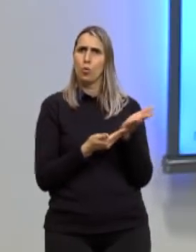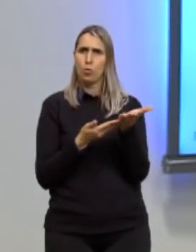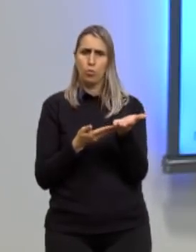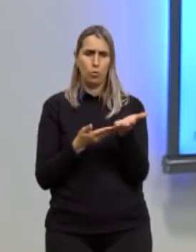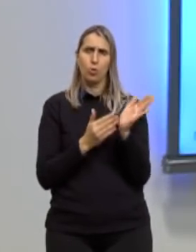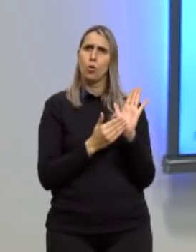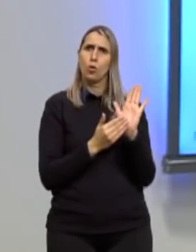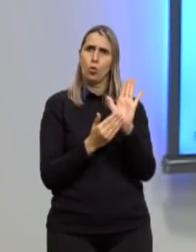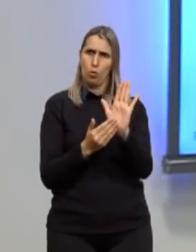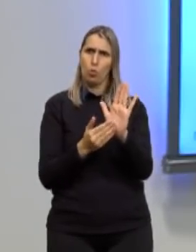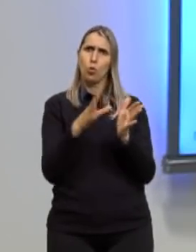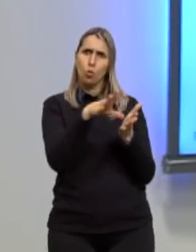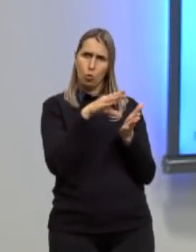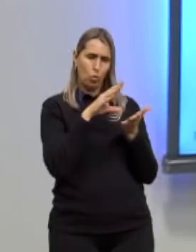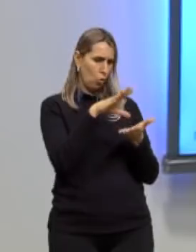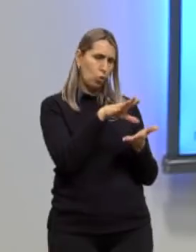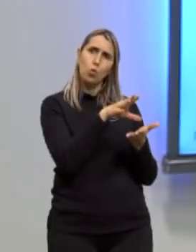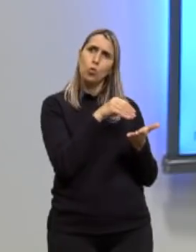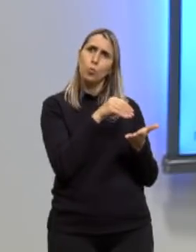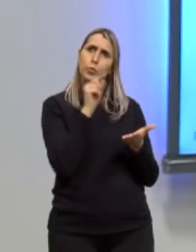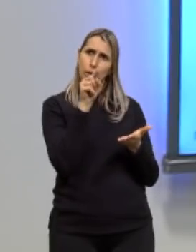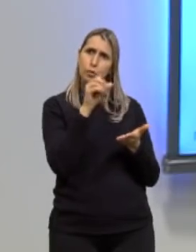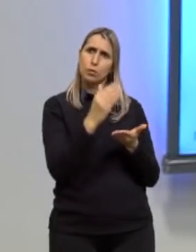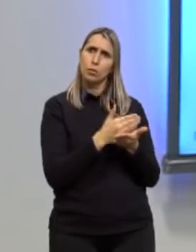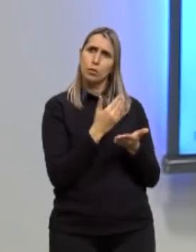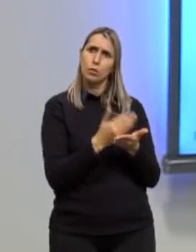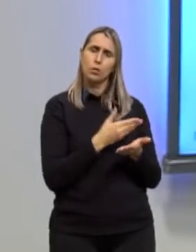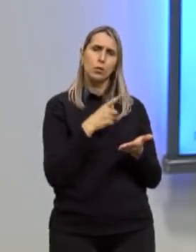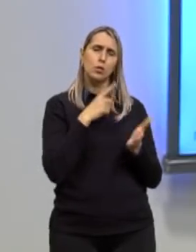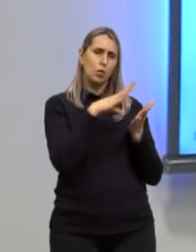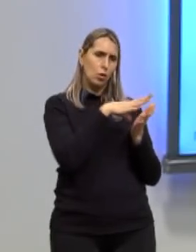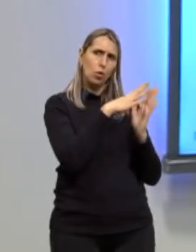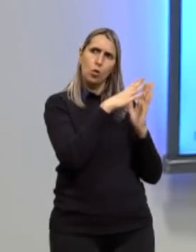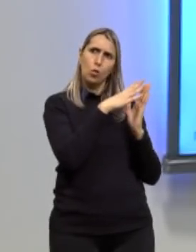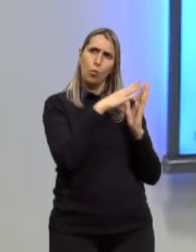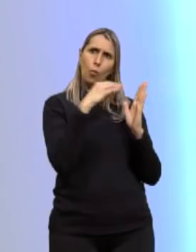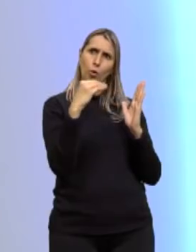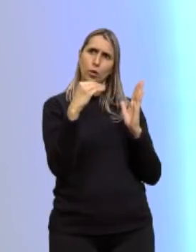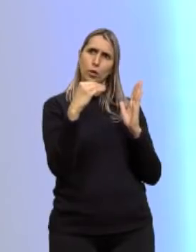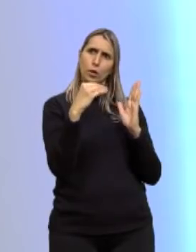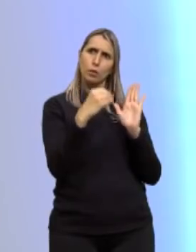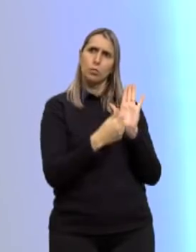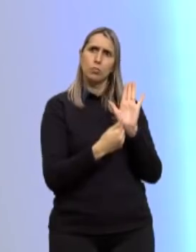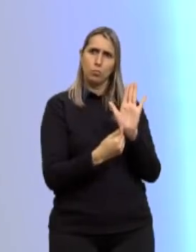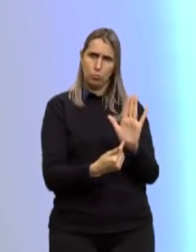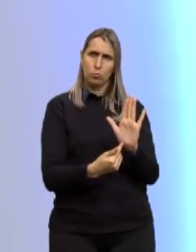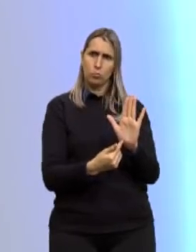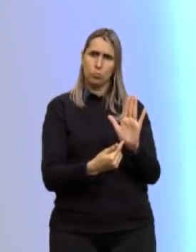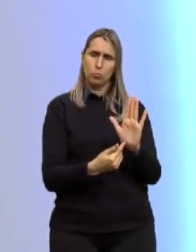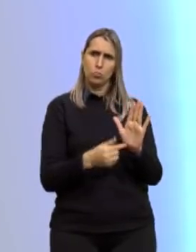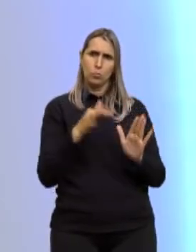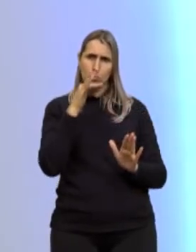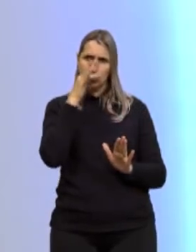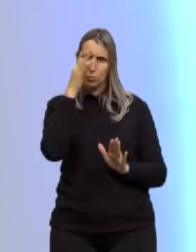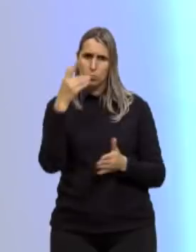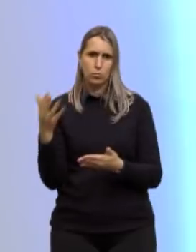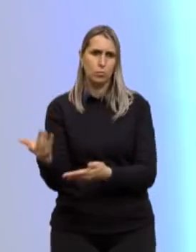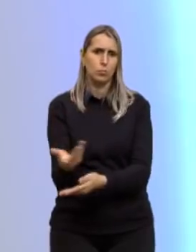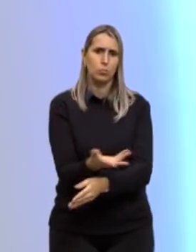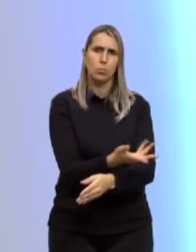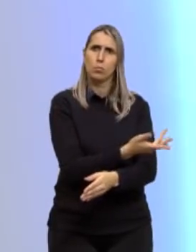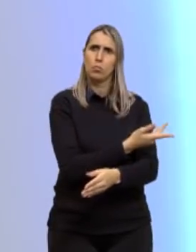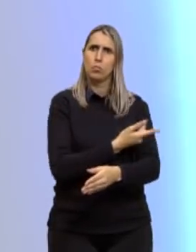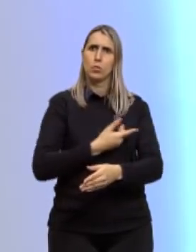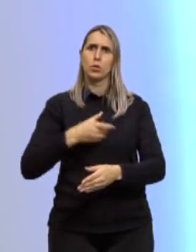copia aí no teu caderninho a nós temos um modelo dado do jardim lá que seu